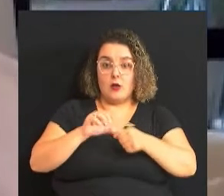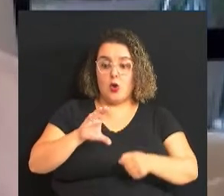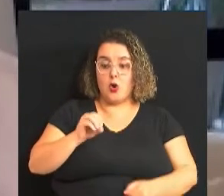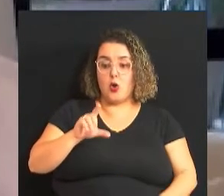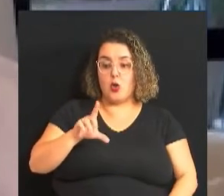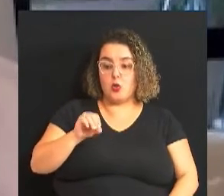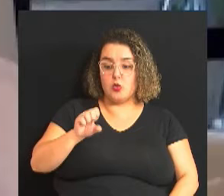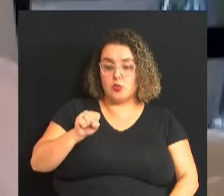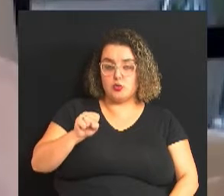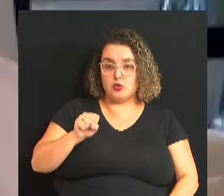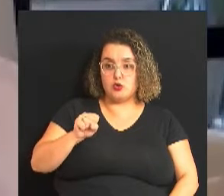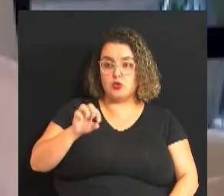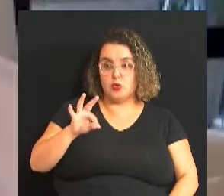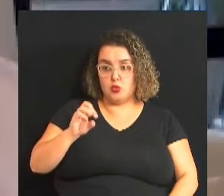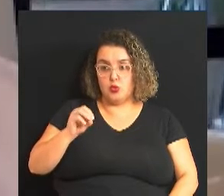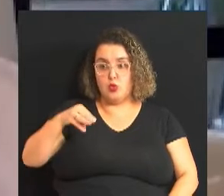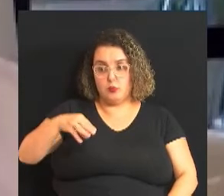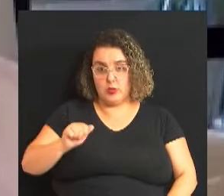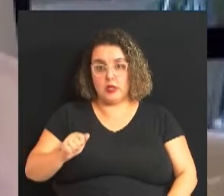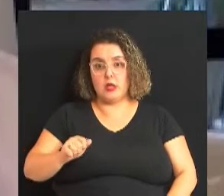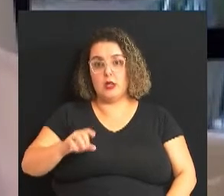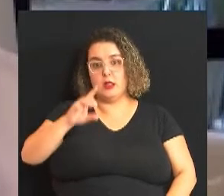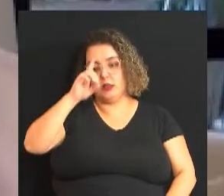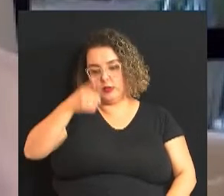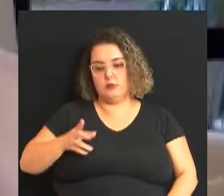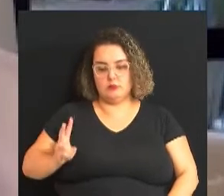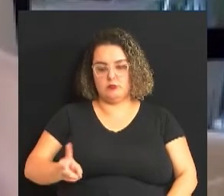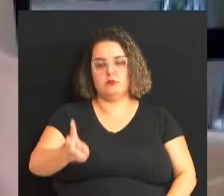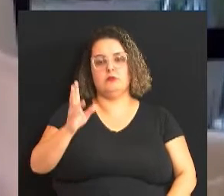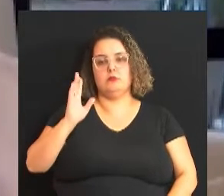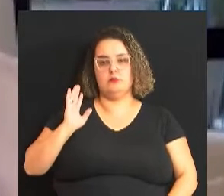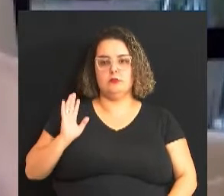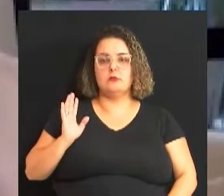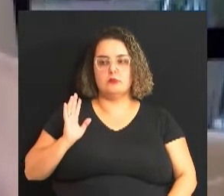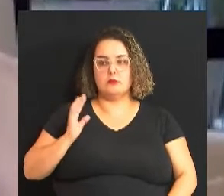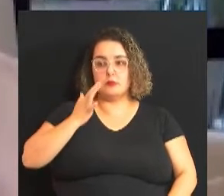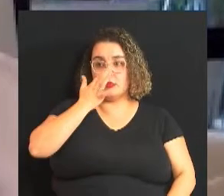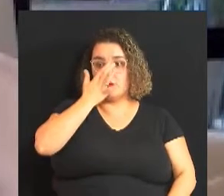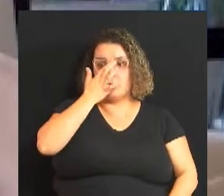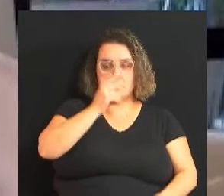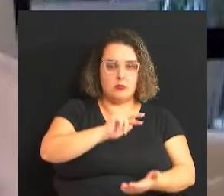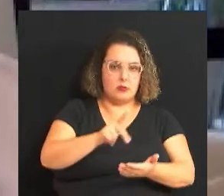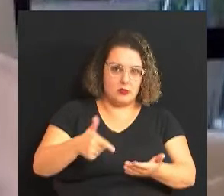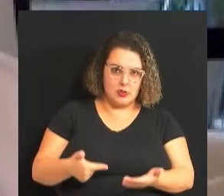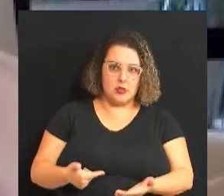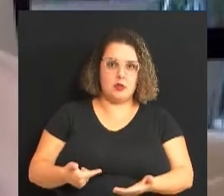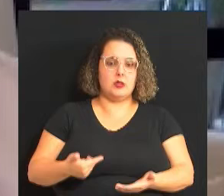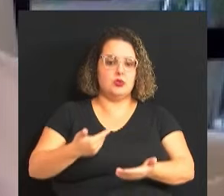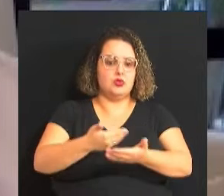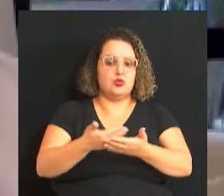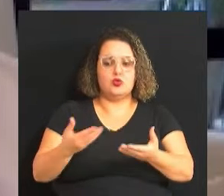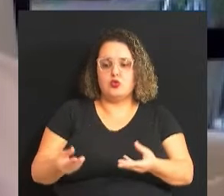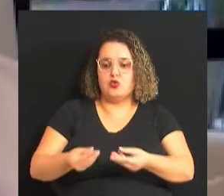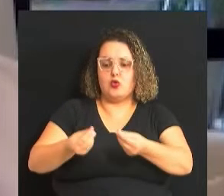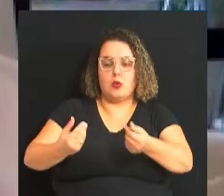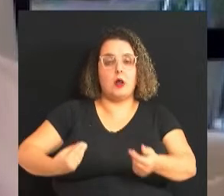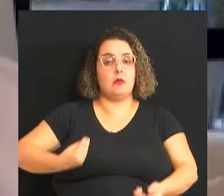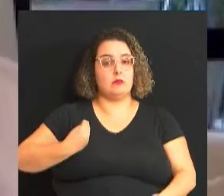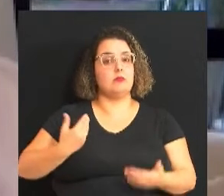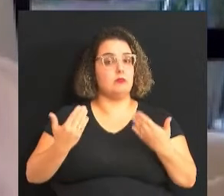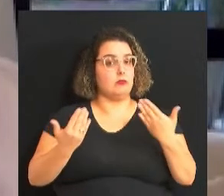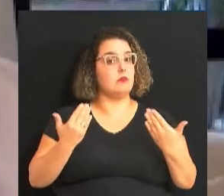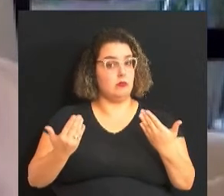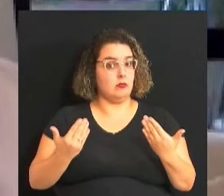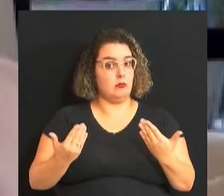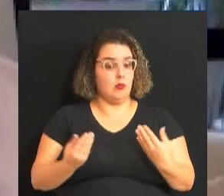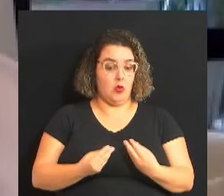colostomia definitiva para a pessoa. Já tem vários estudos de qualidade de vida que compararam a qualidade